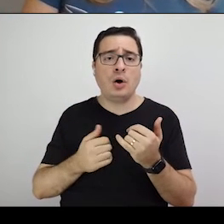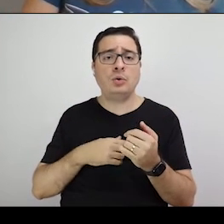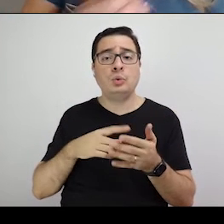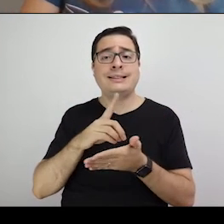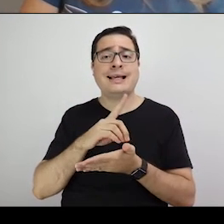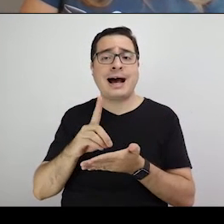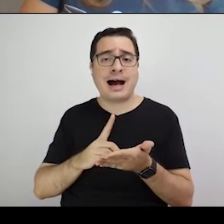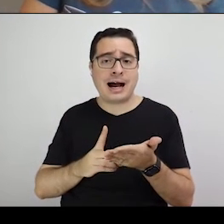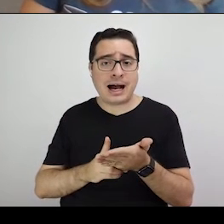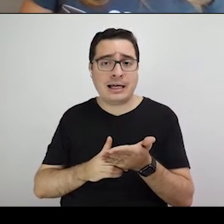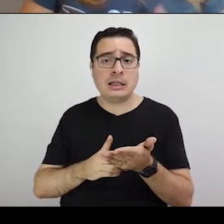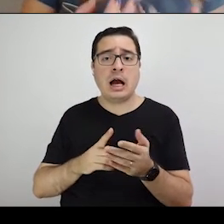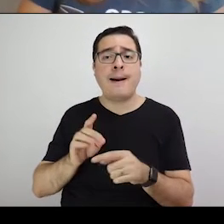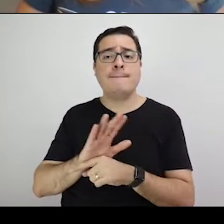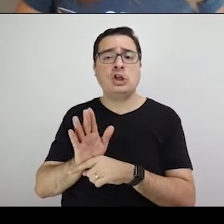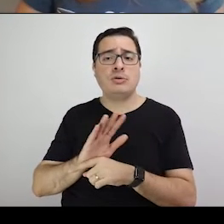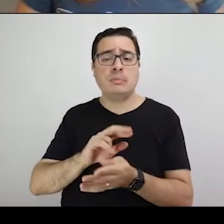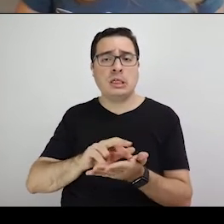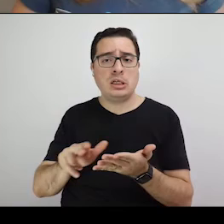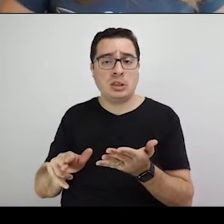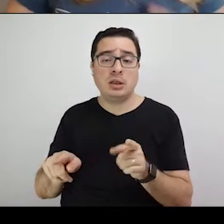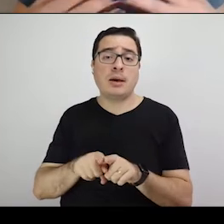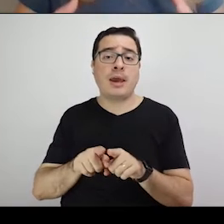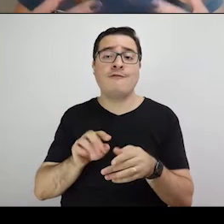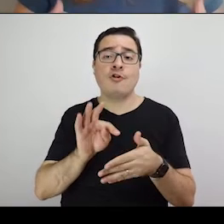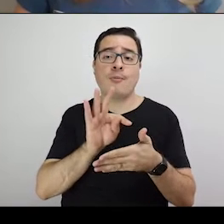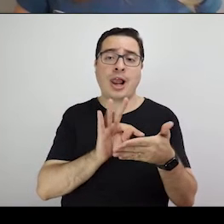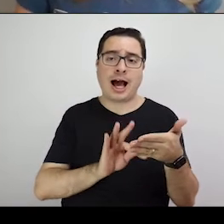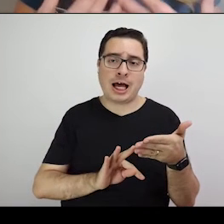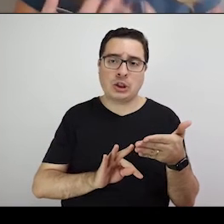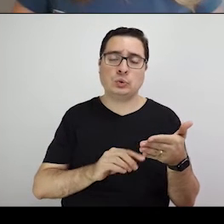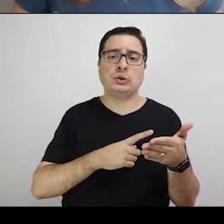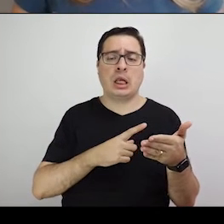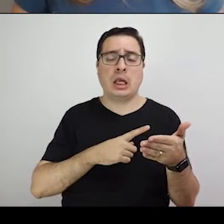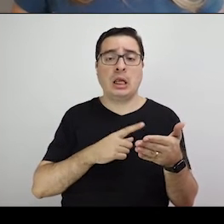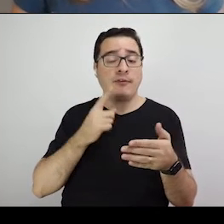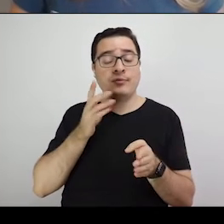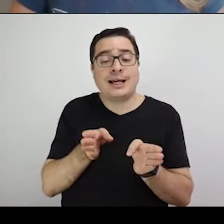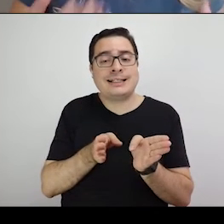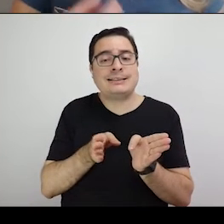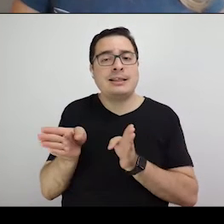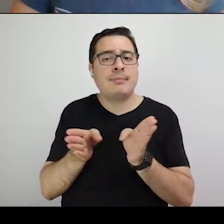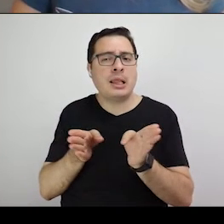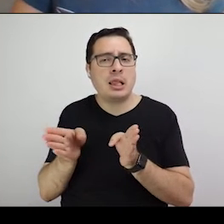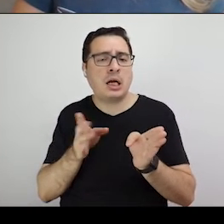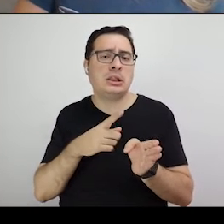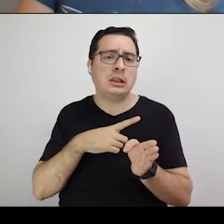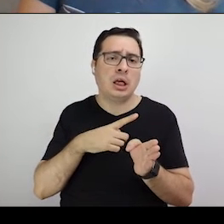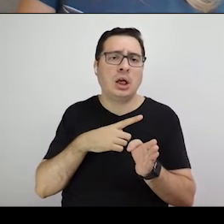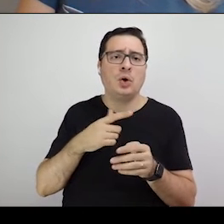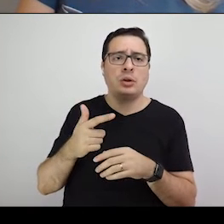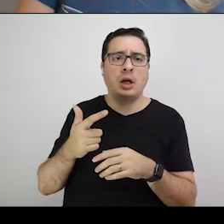design, a multimídia e os formulários, né? Verificando ali a acessibilidade